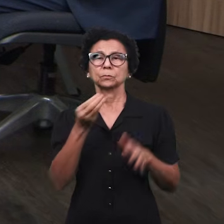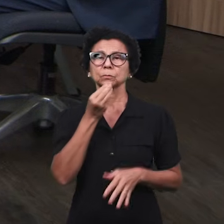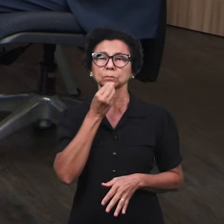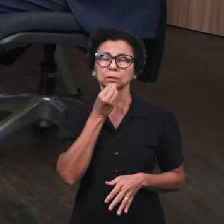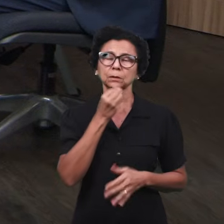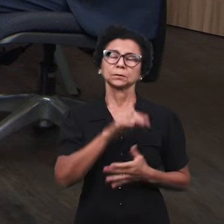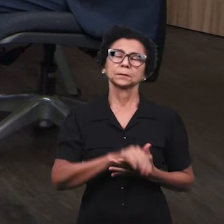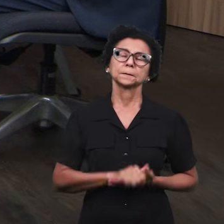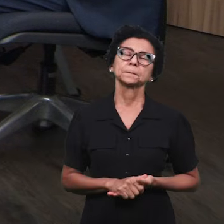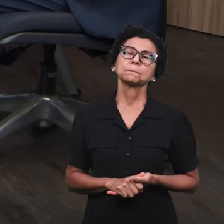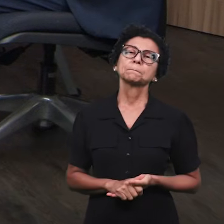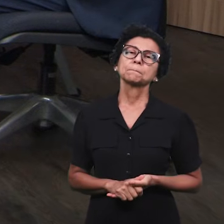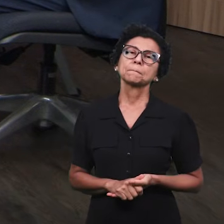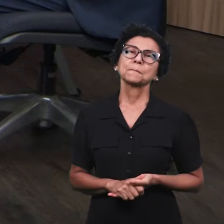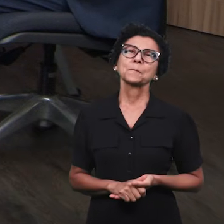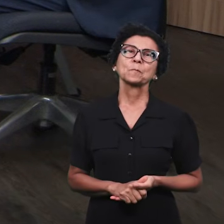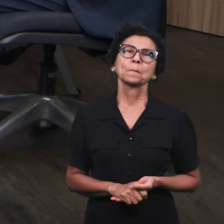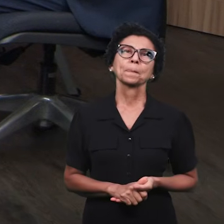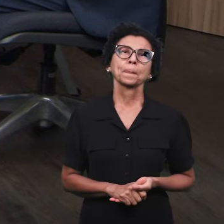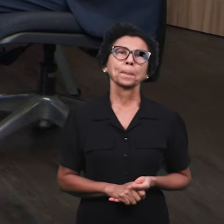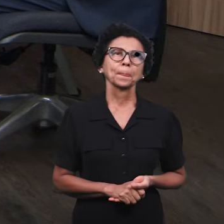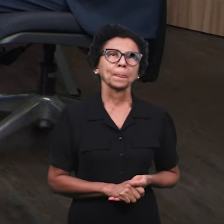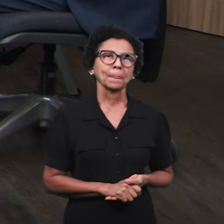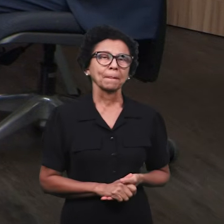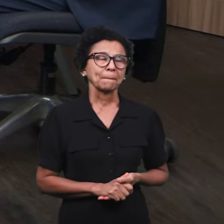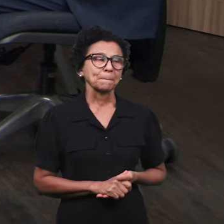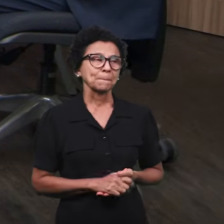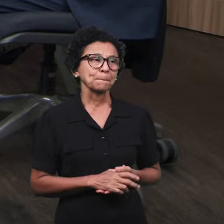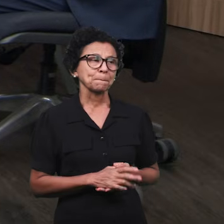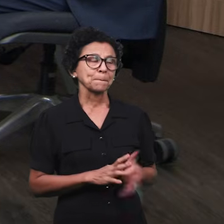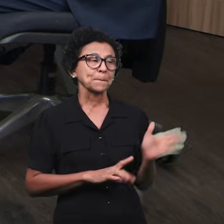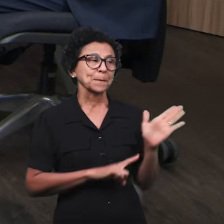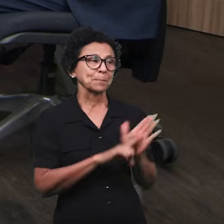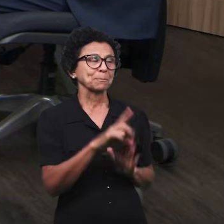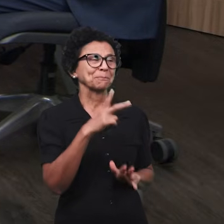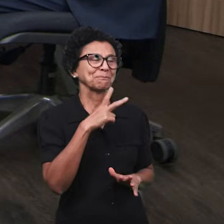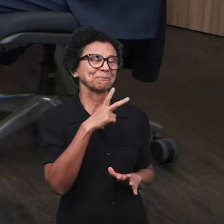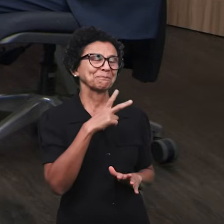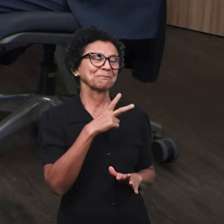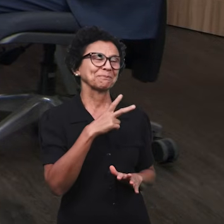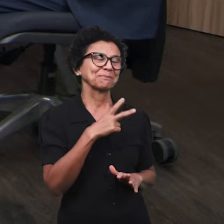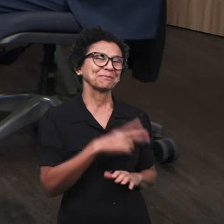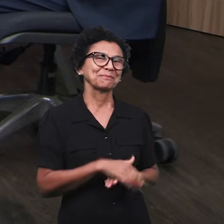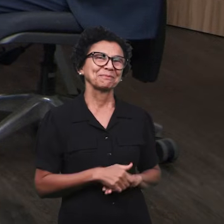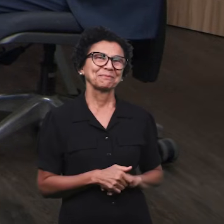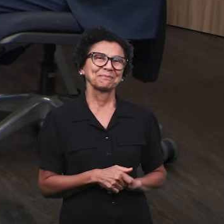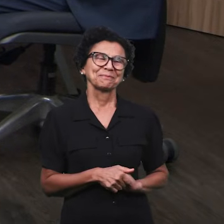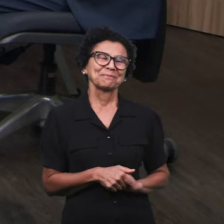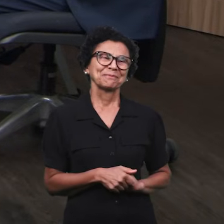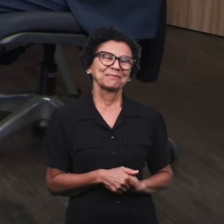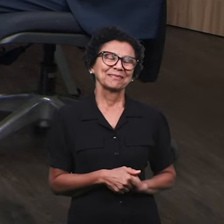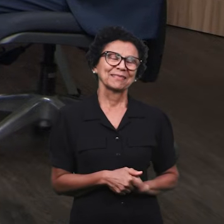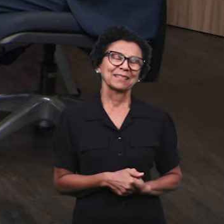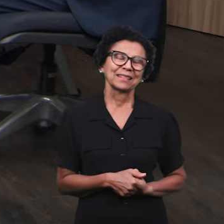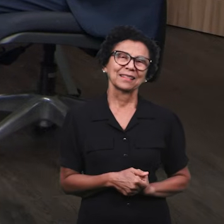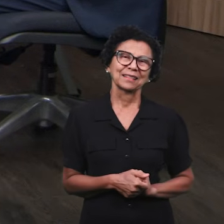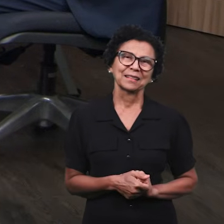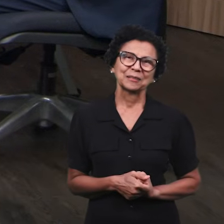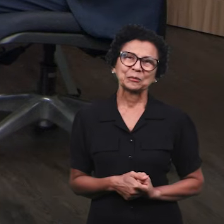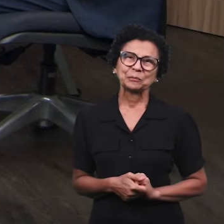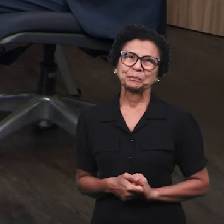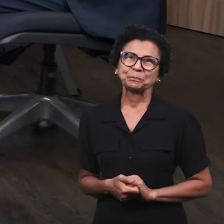Deixa eu fazer, e não precisa ficar com medo, vou fazer uma Não. pergunta pessoal aqui agora, Tudo Priscila. bem. Mas porque, obviamente,